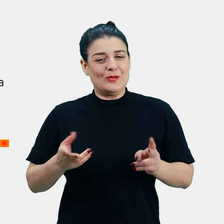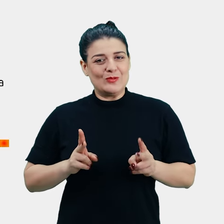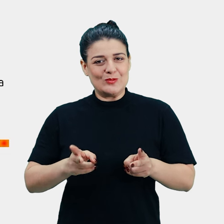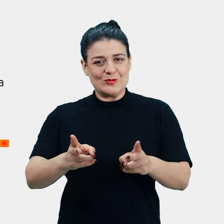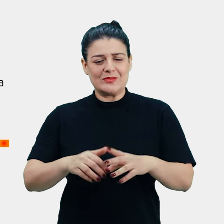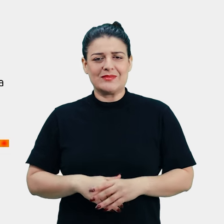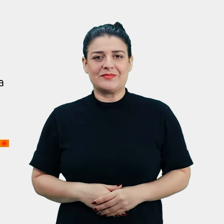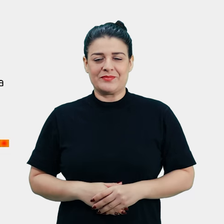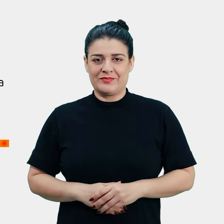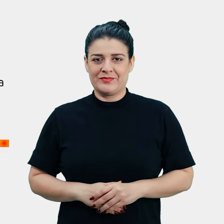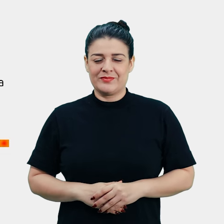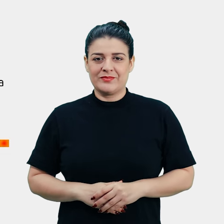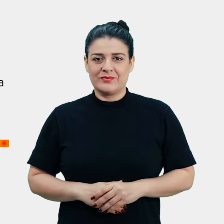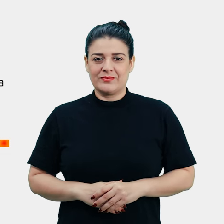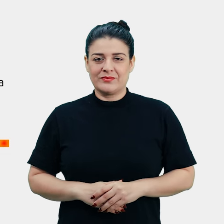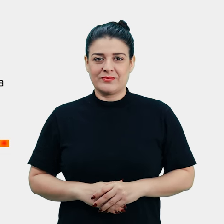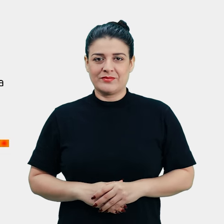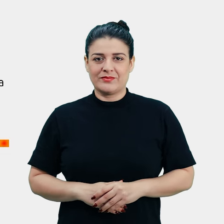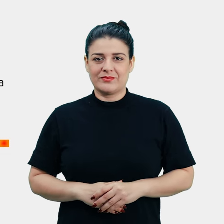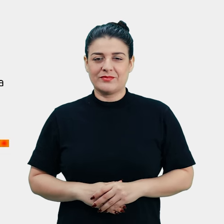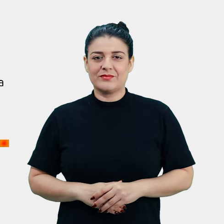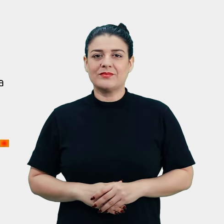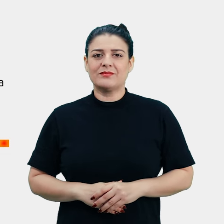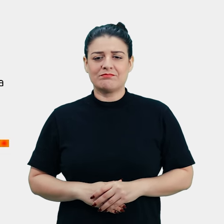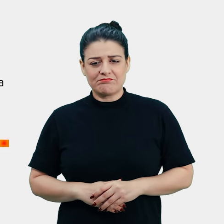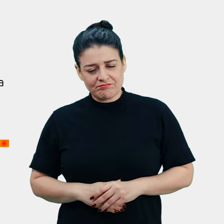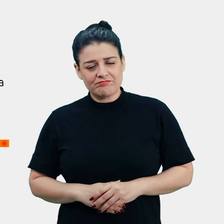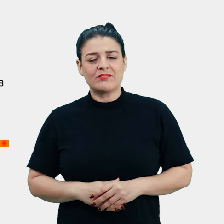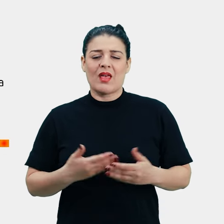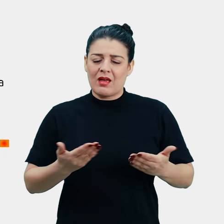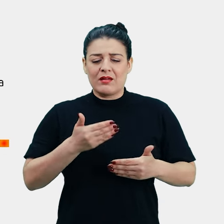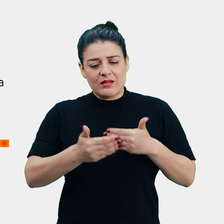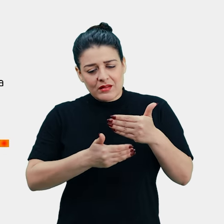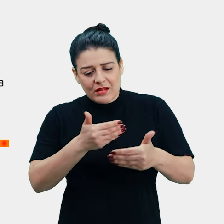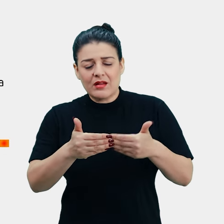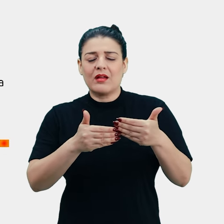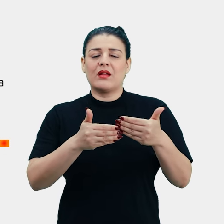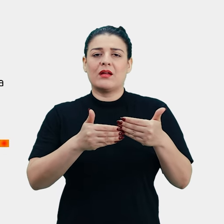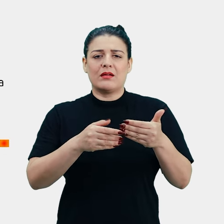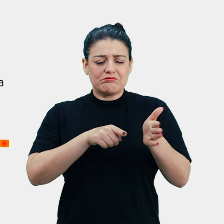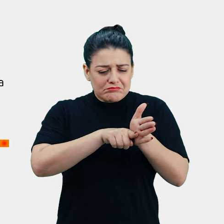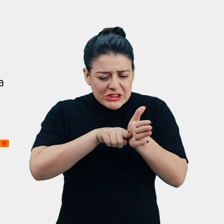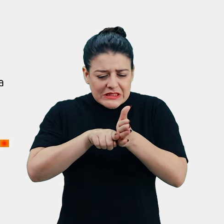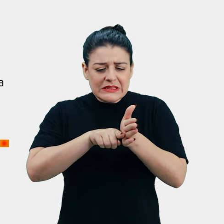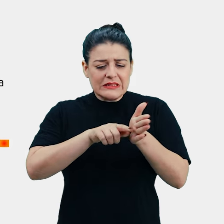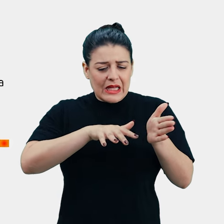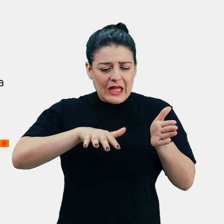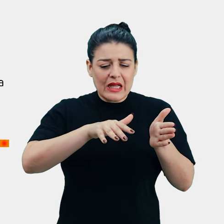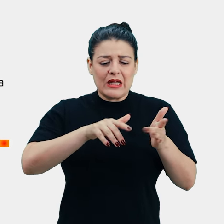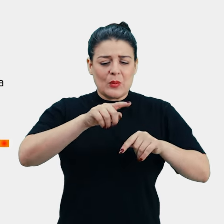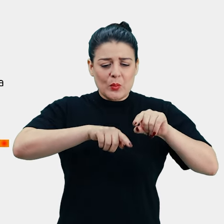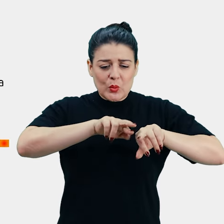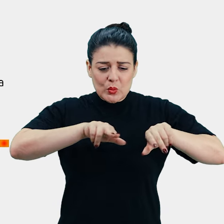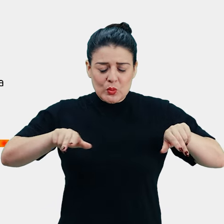e agora? Né? A gente está ali trabalhando com produtos naturais e a gente quer chegar